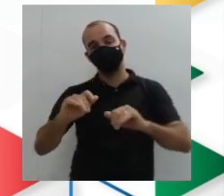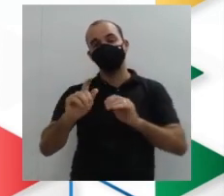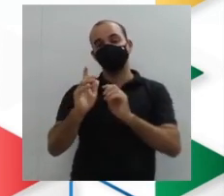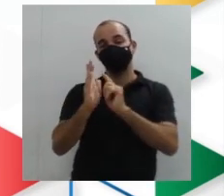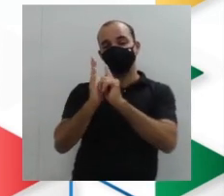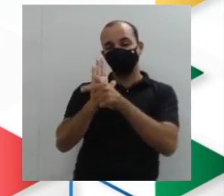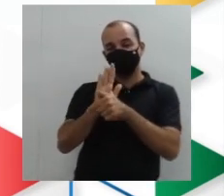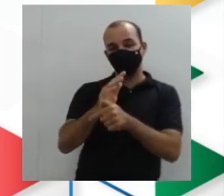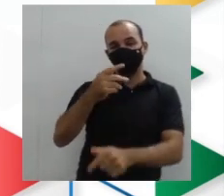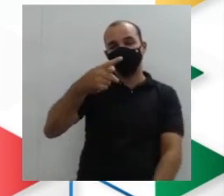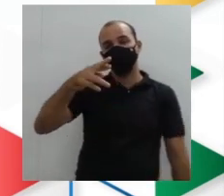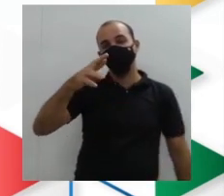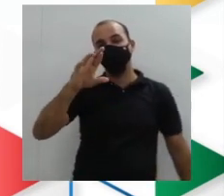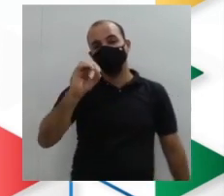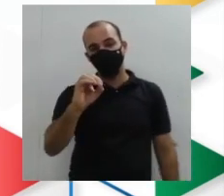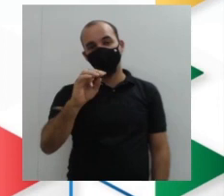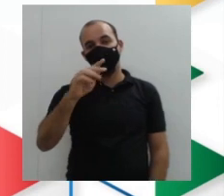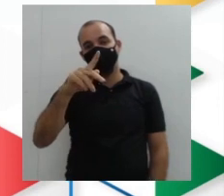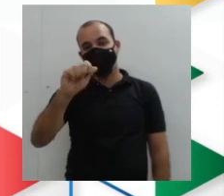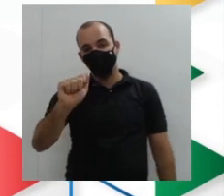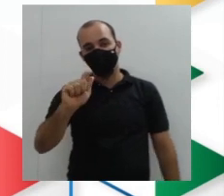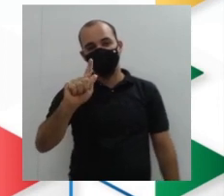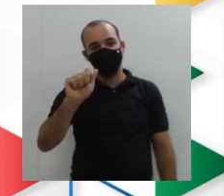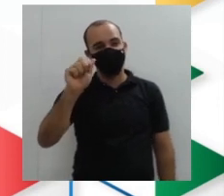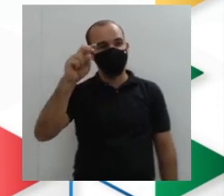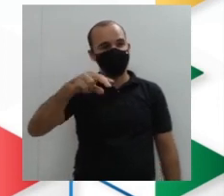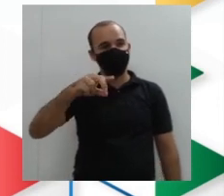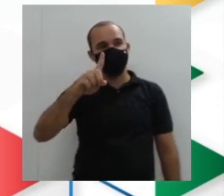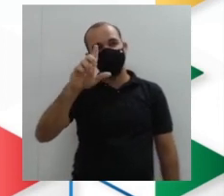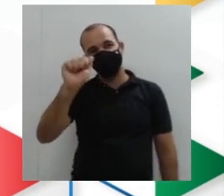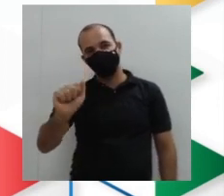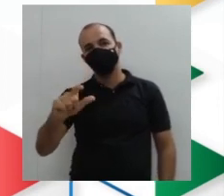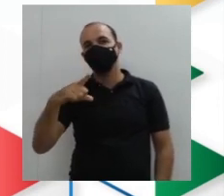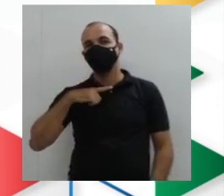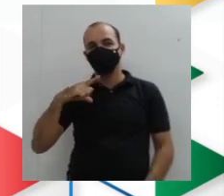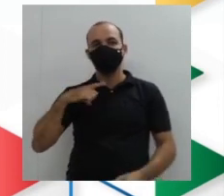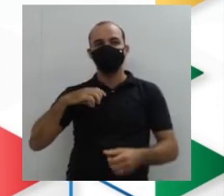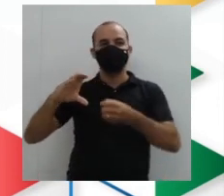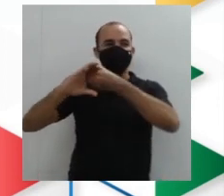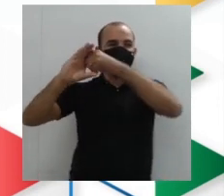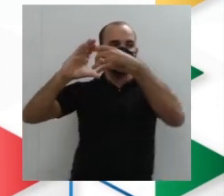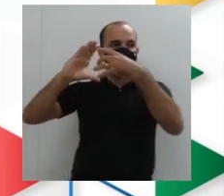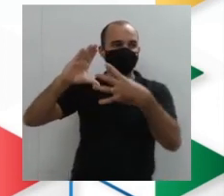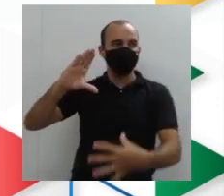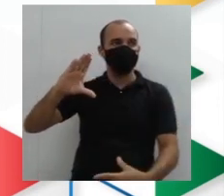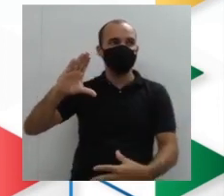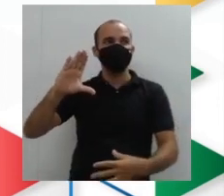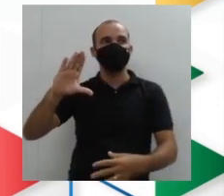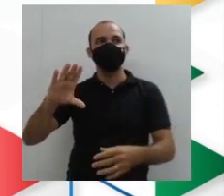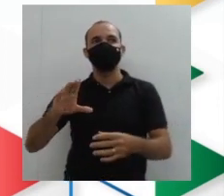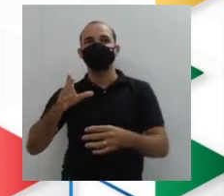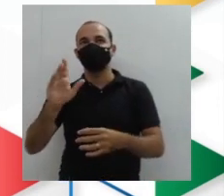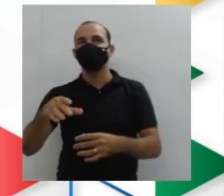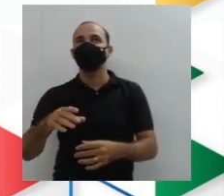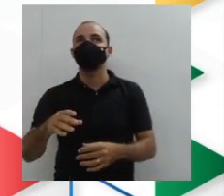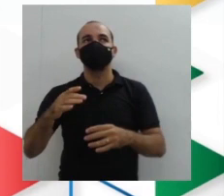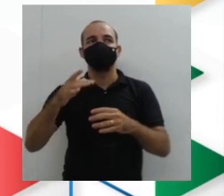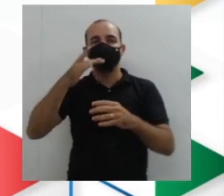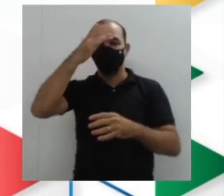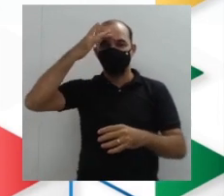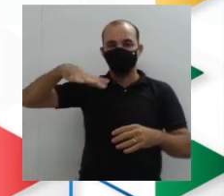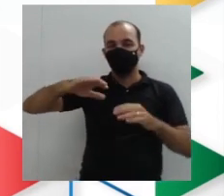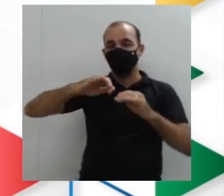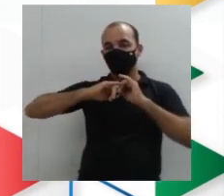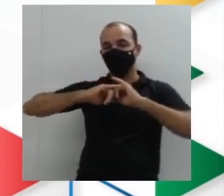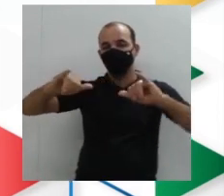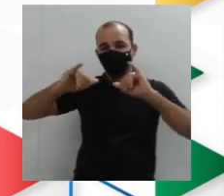gênero discursivo que se preocupa com o efeito junto ao seu receptor, aquele que recebe a informação,